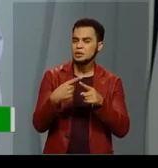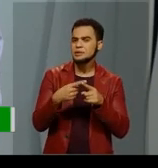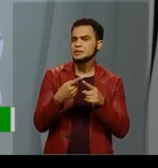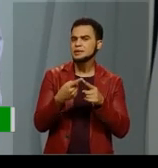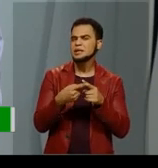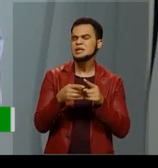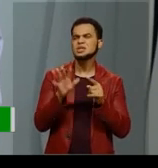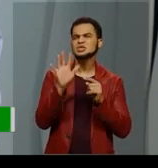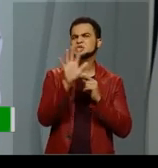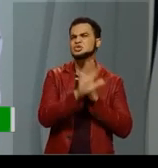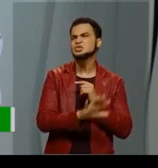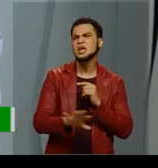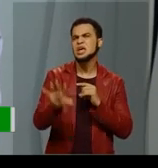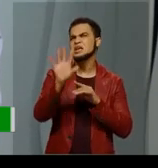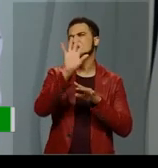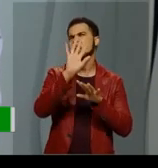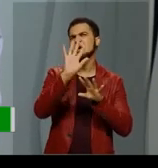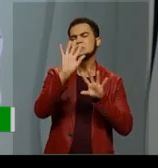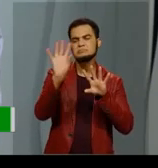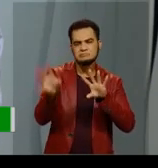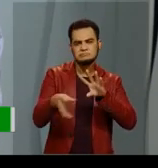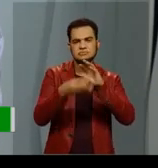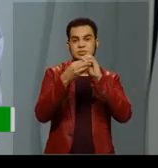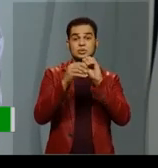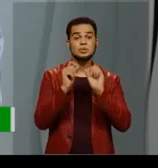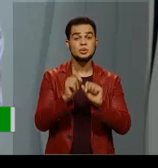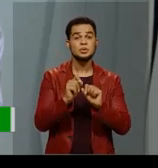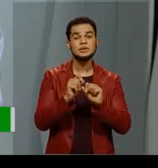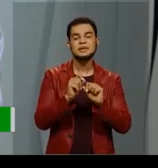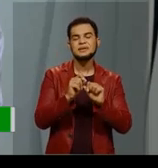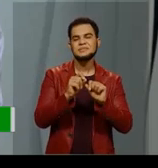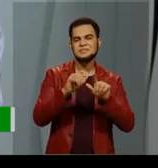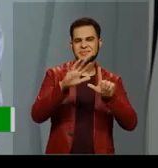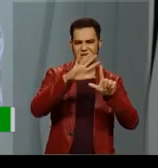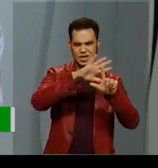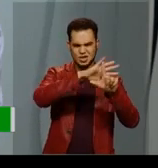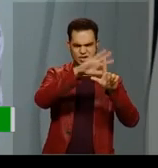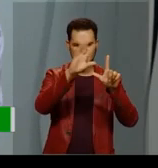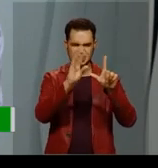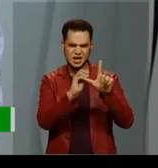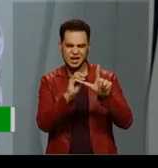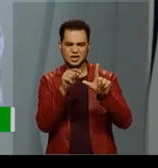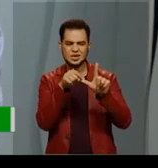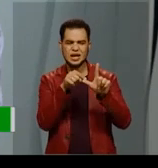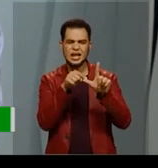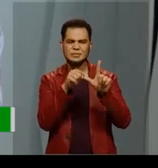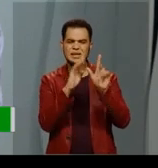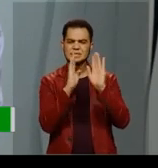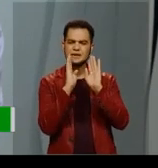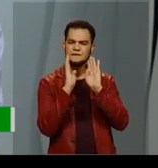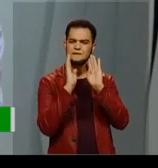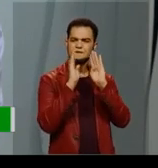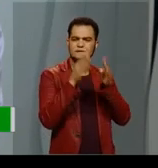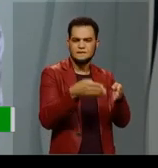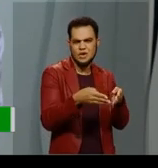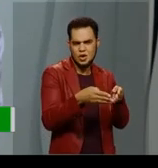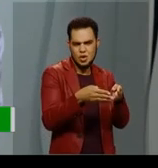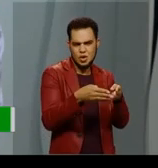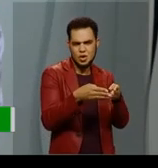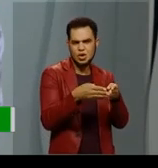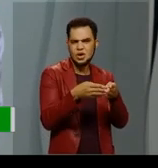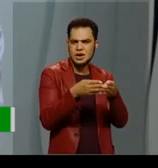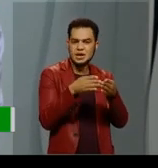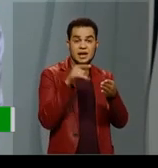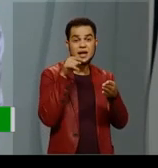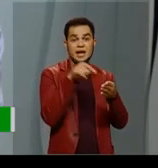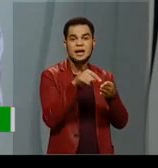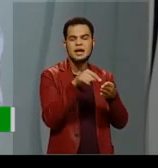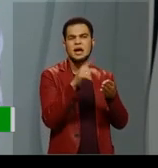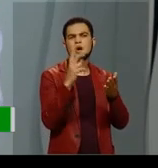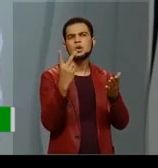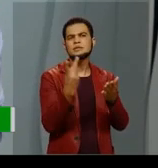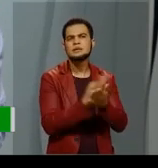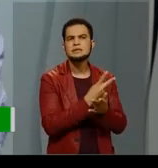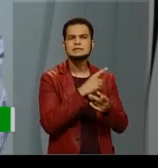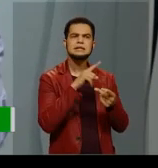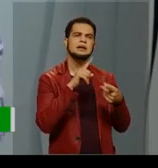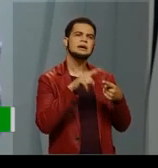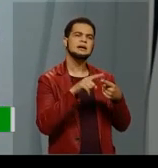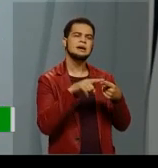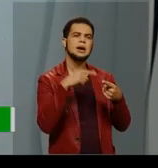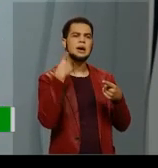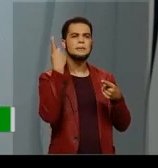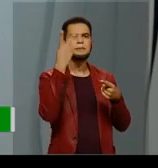geral, né? A charge ela é mais específica, porque é mais muito de acontecimentos políticos,